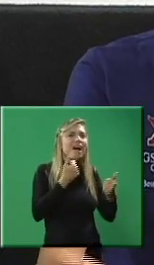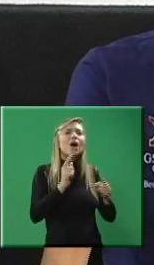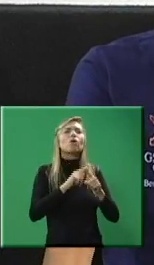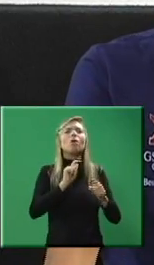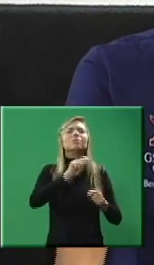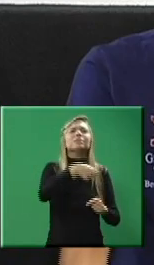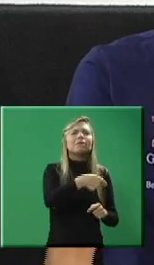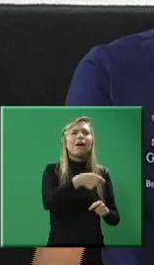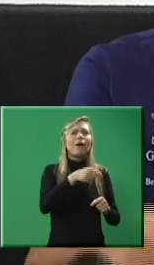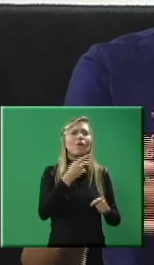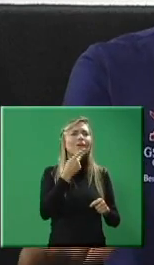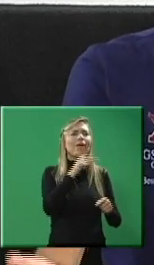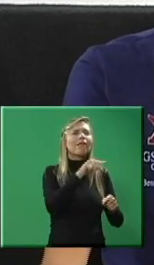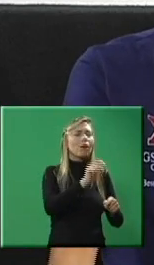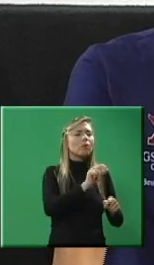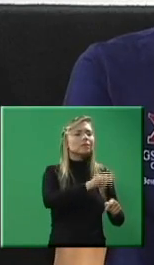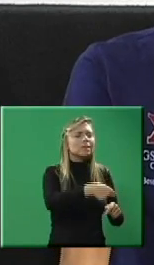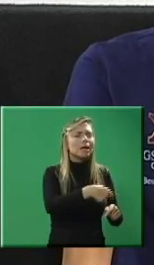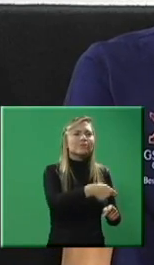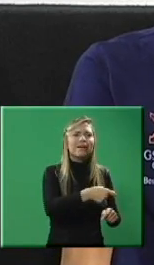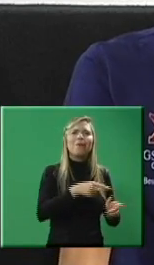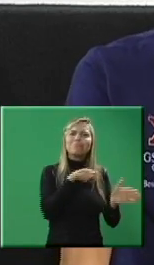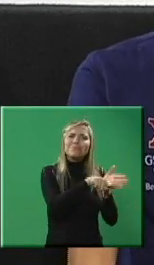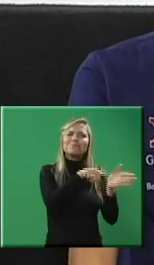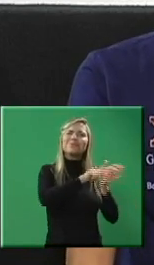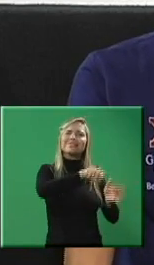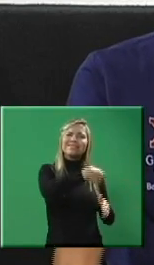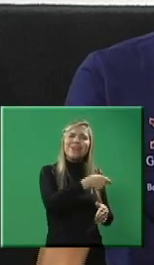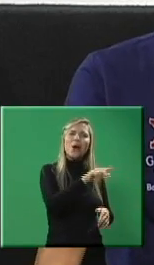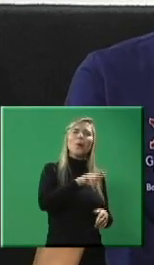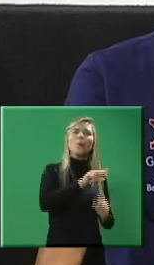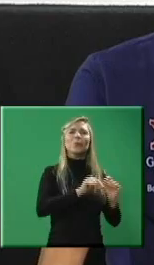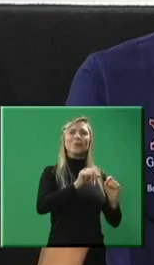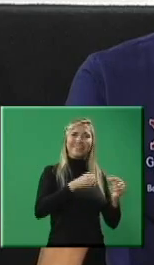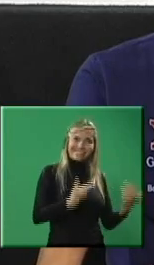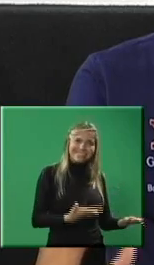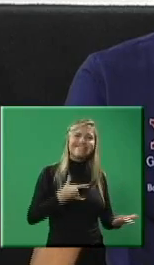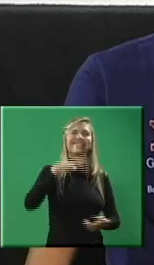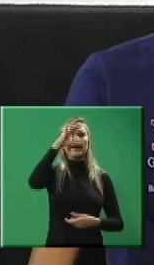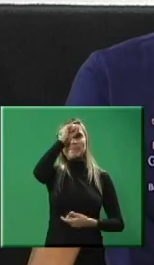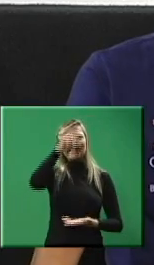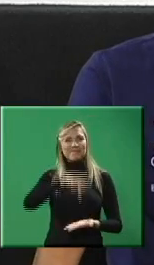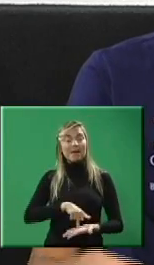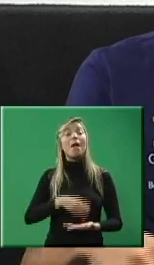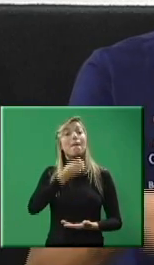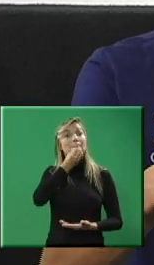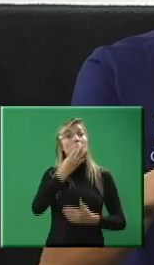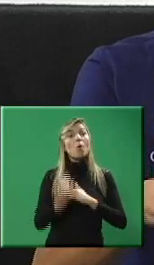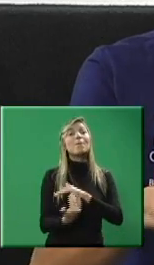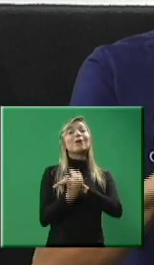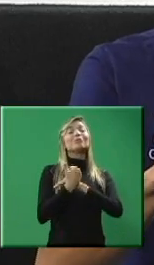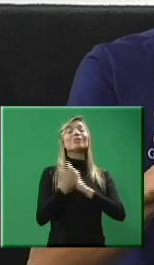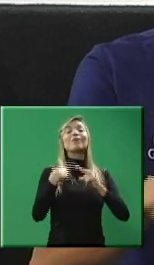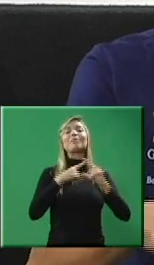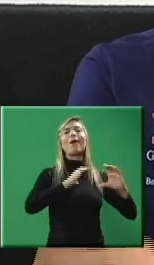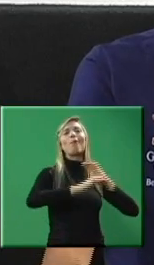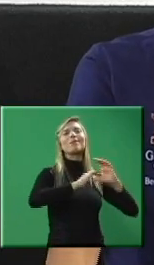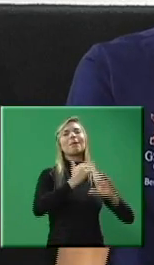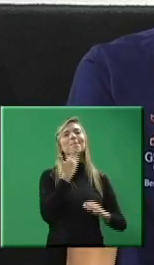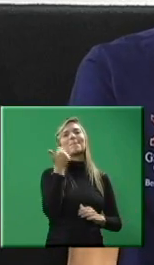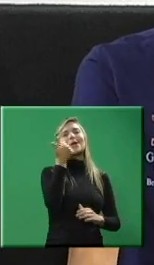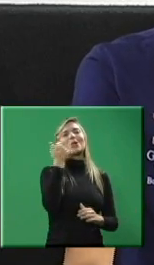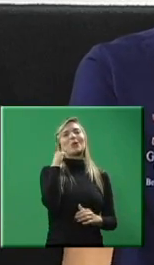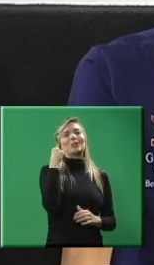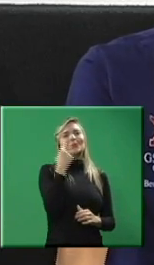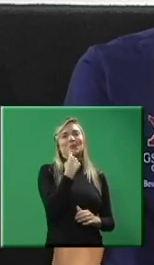falar isso, como que eu devo proceder, qual que é o sinal que eu devo utilizar? E isso tudo beneficiava na comunicação e facilitava